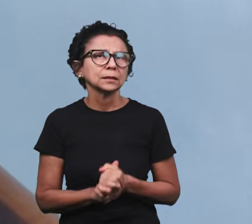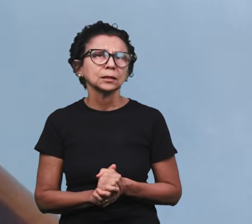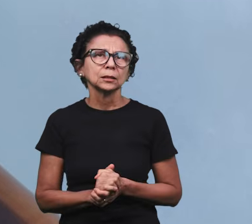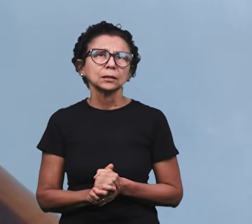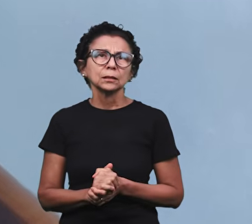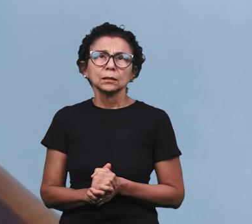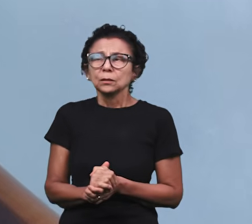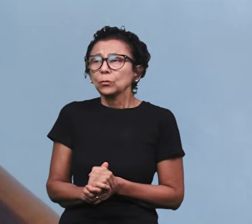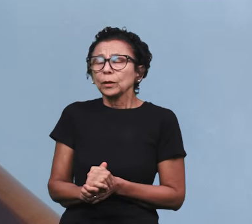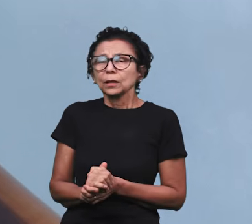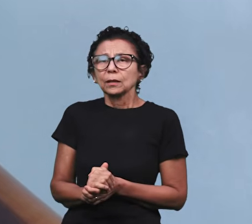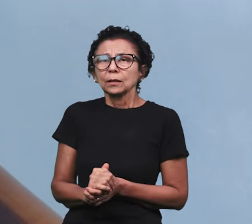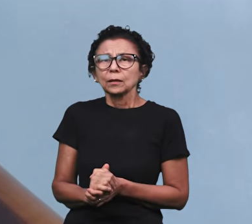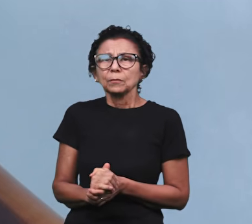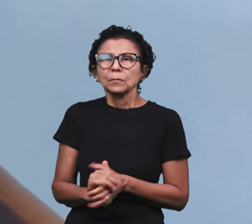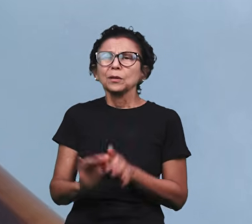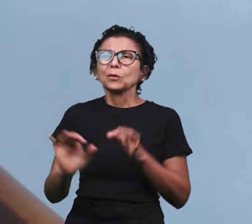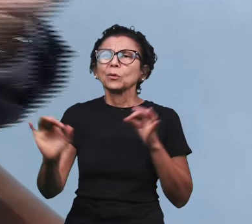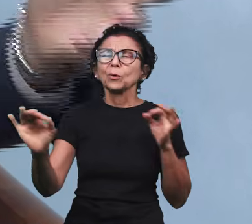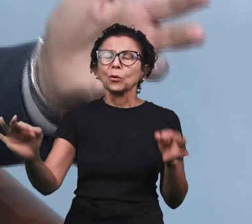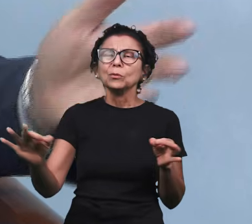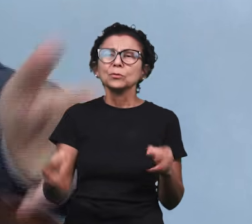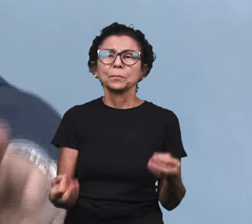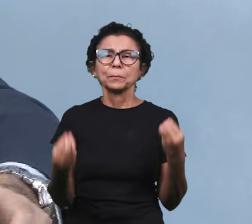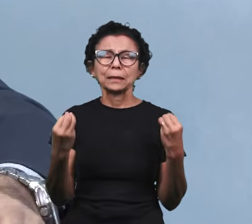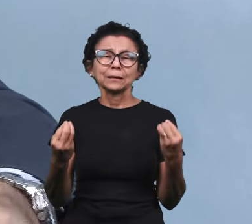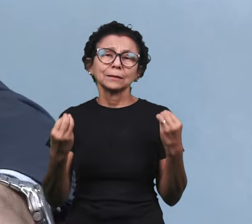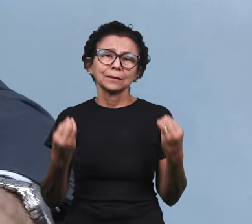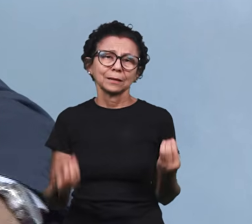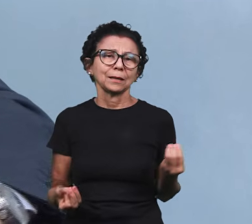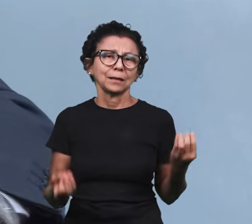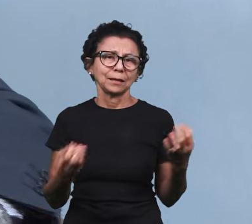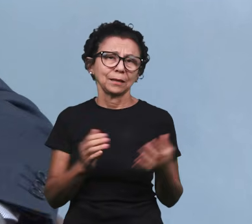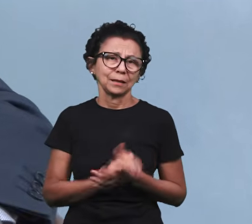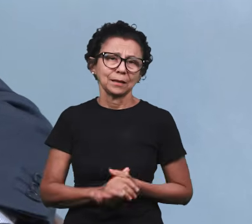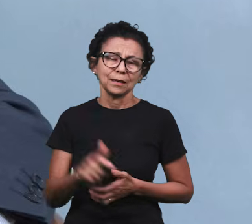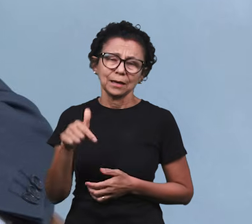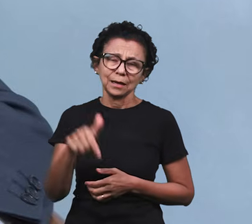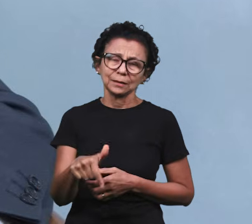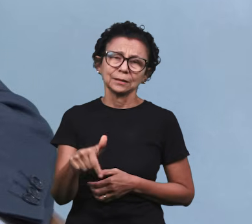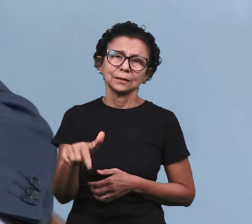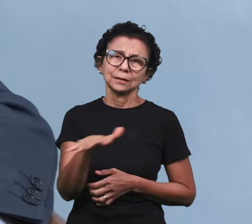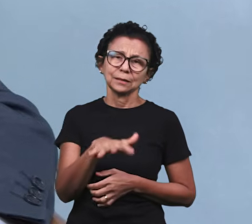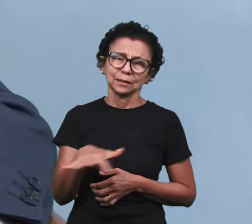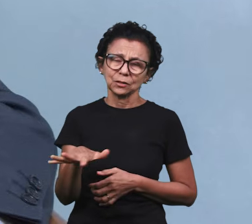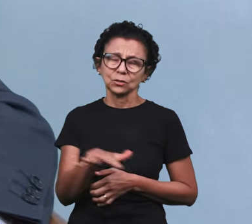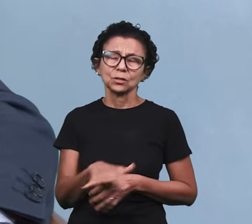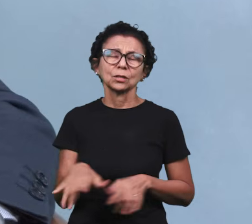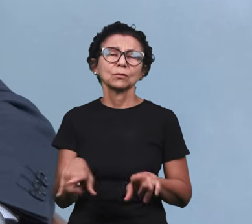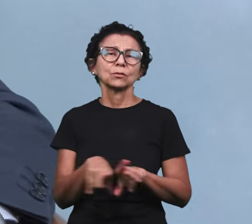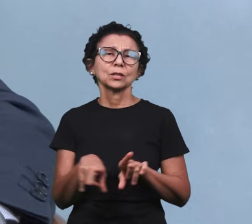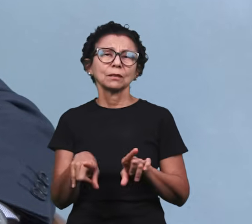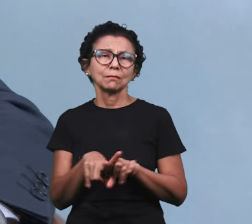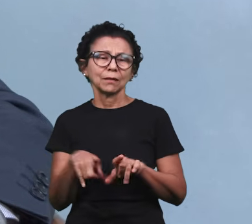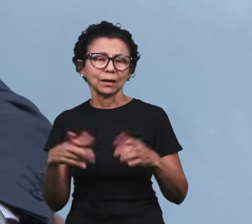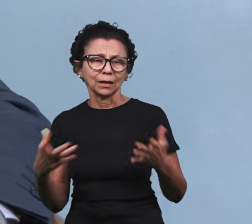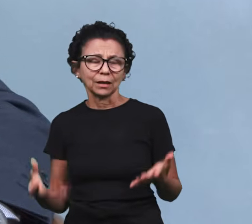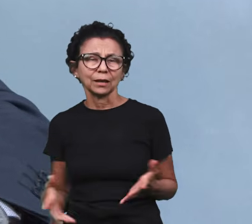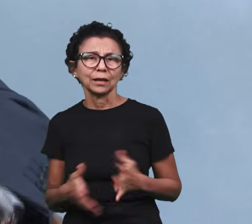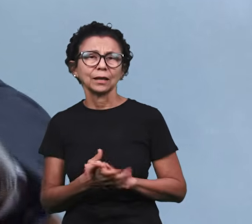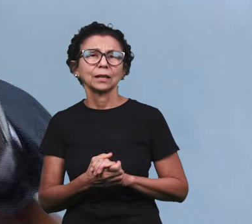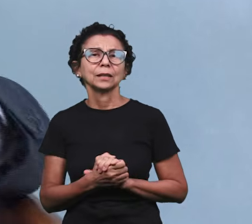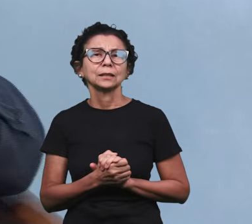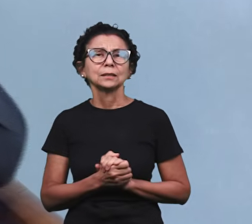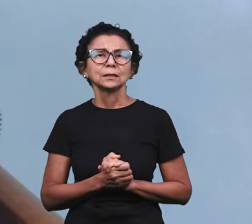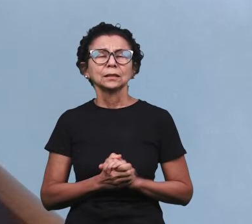uma assistência. Tem um monte de hospital, casas de longa permanência, as LPIs, instituições de